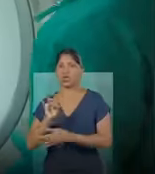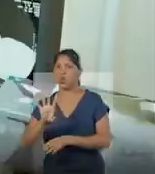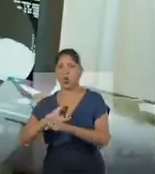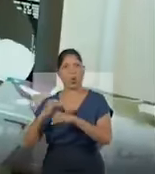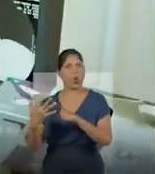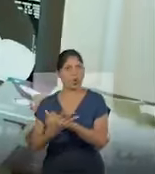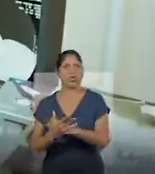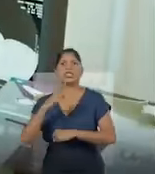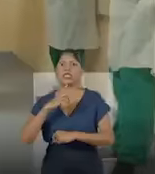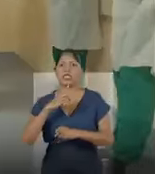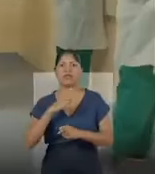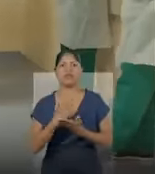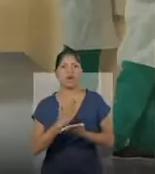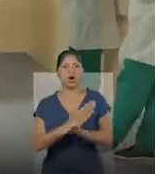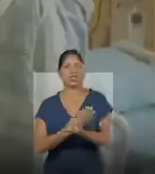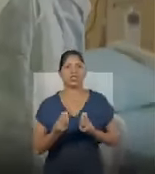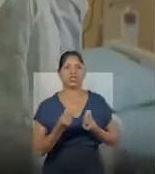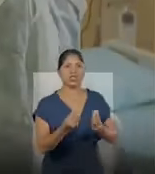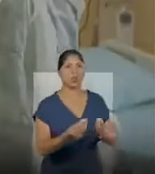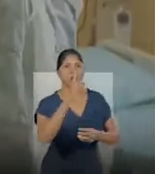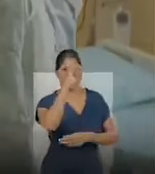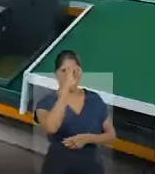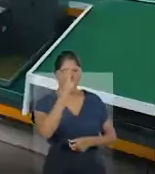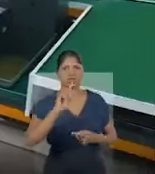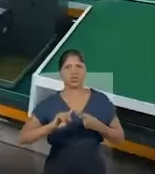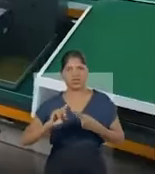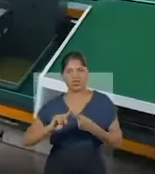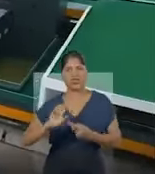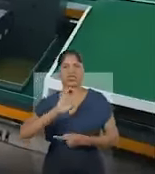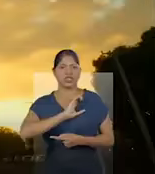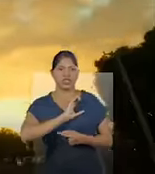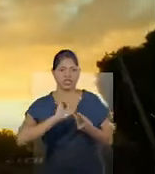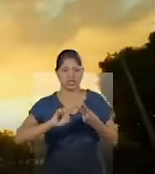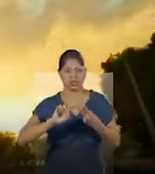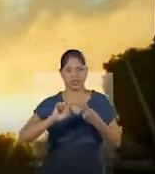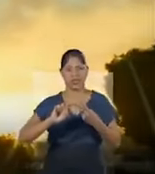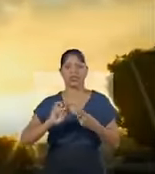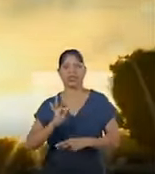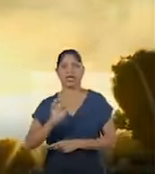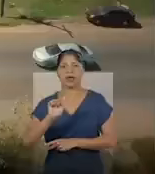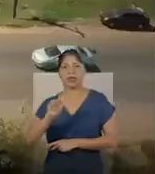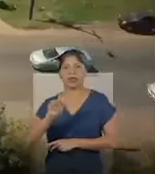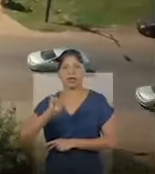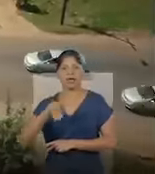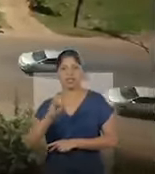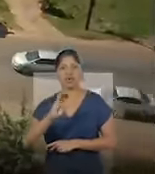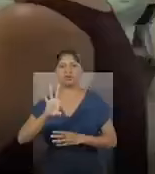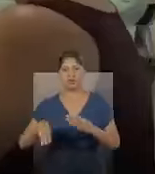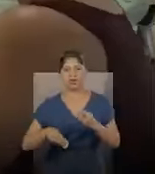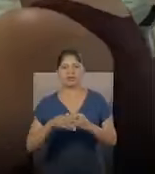de Covid. Antecipamos a entrega dos hospitais regionais de Castanhal e do Tapajós, em Itaituba.